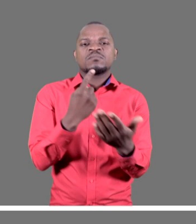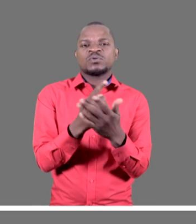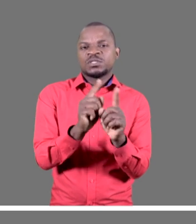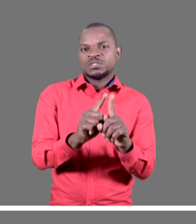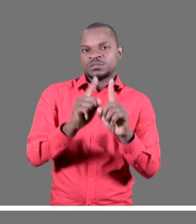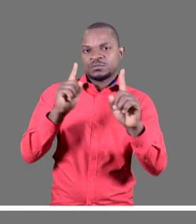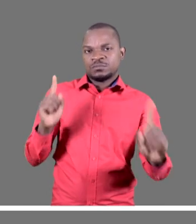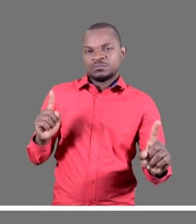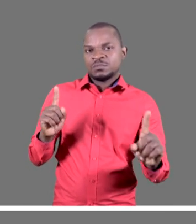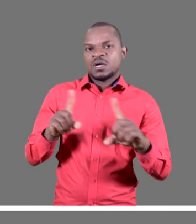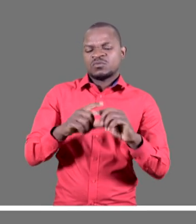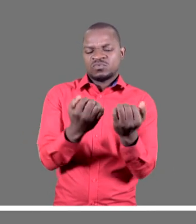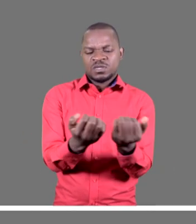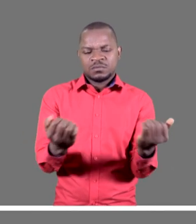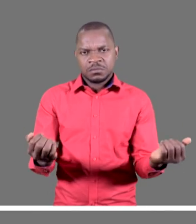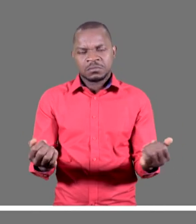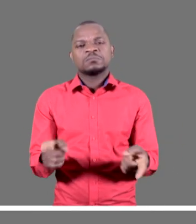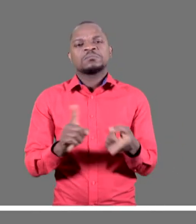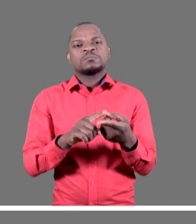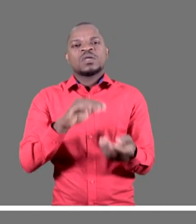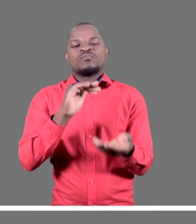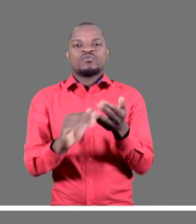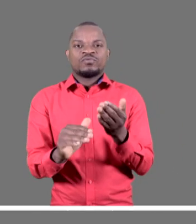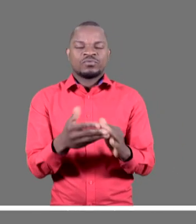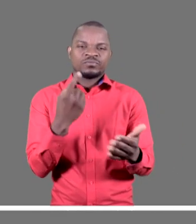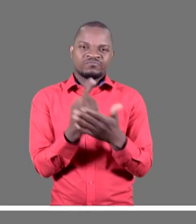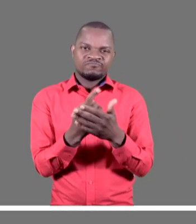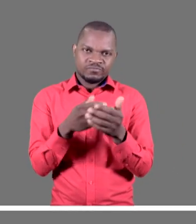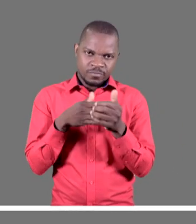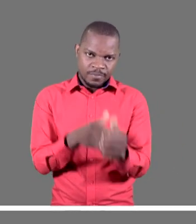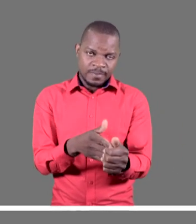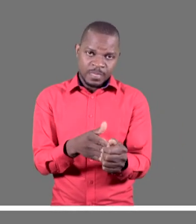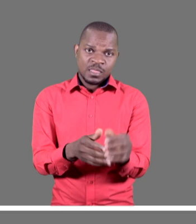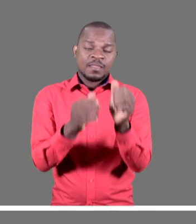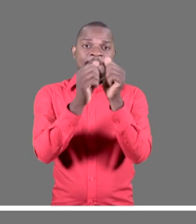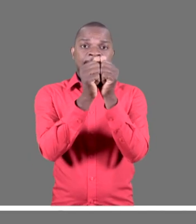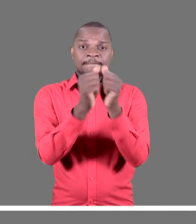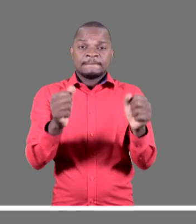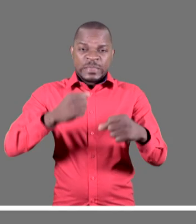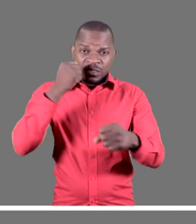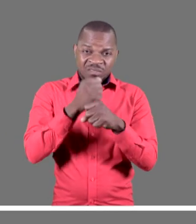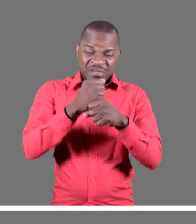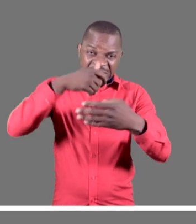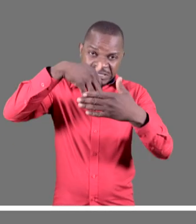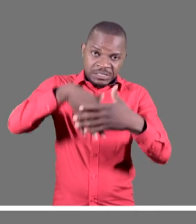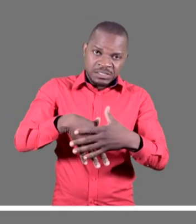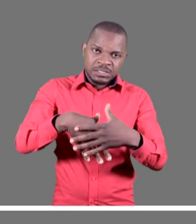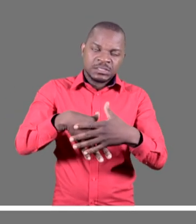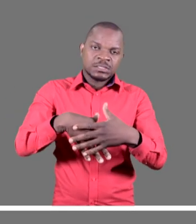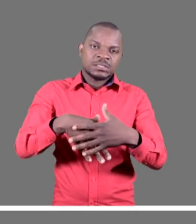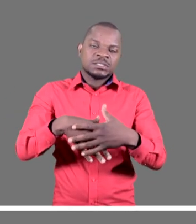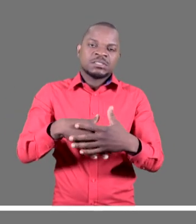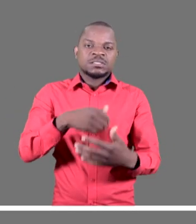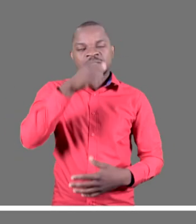devem obedecer. Mas, em relação a fazermos um trabalho mais profundo nesta área, neste